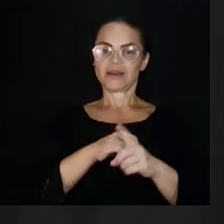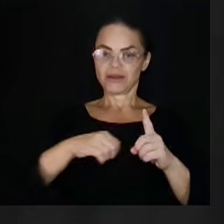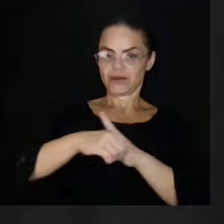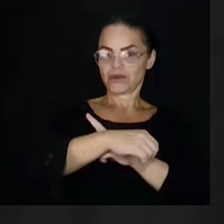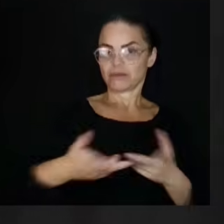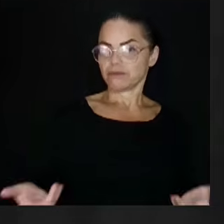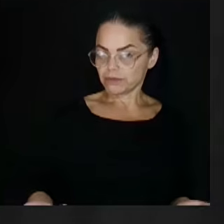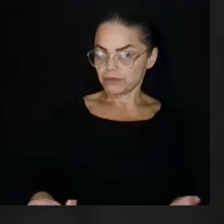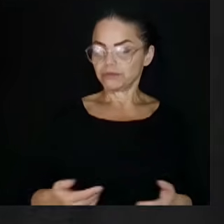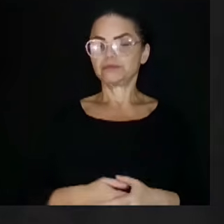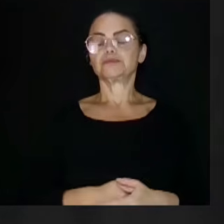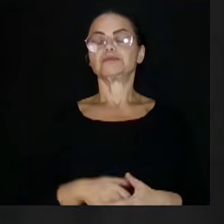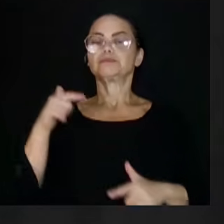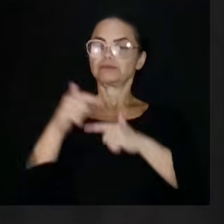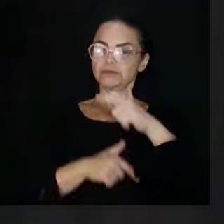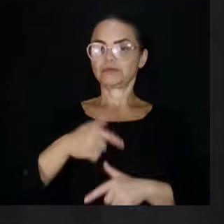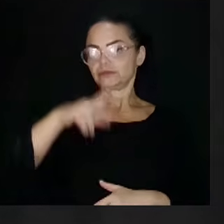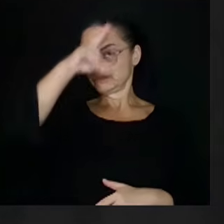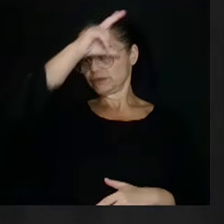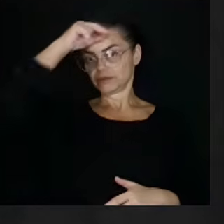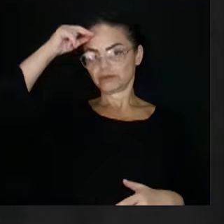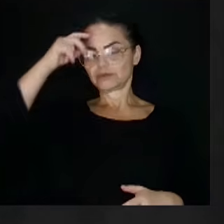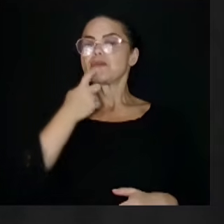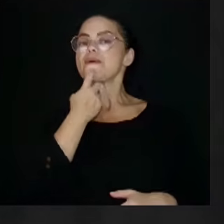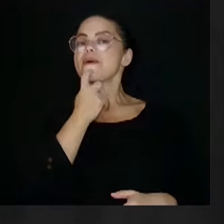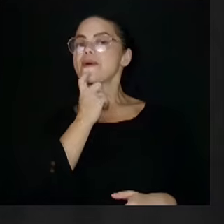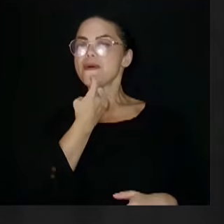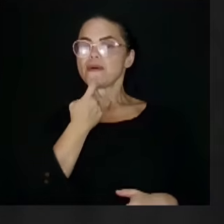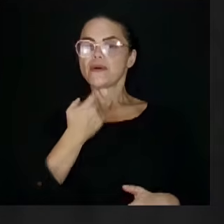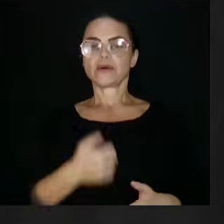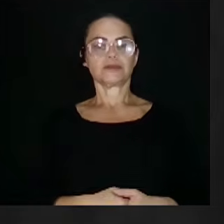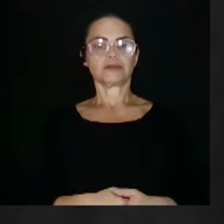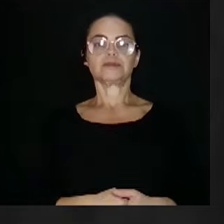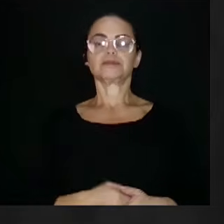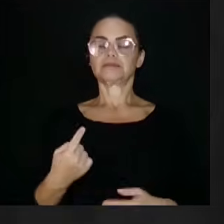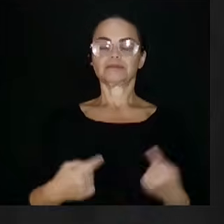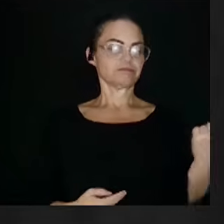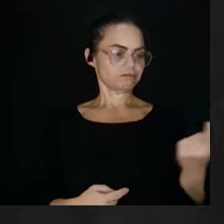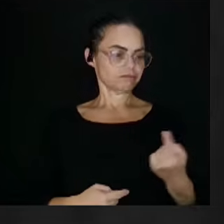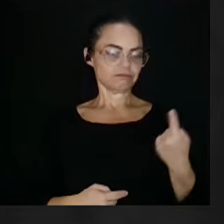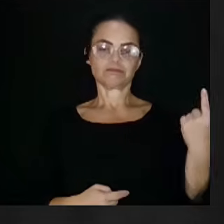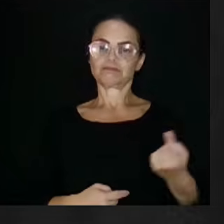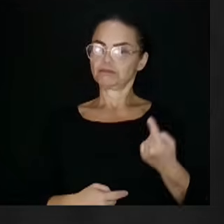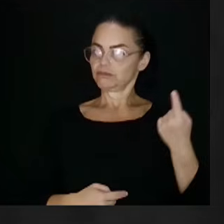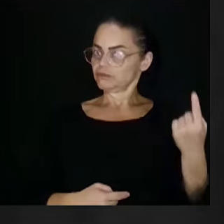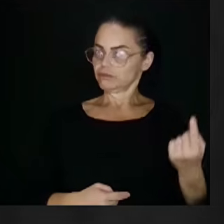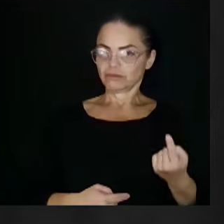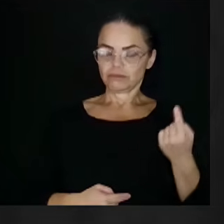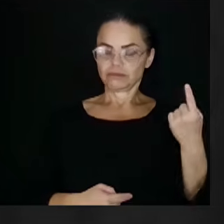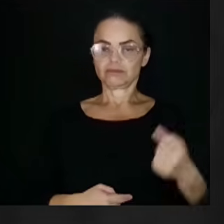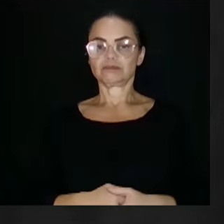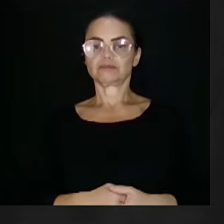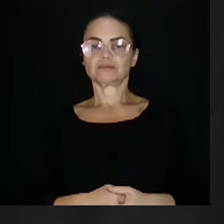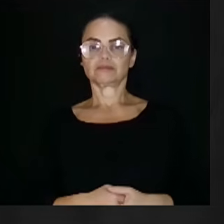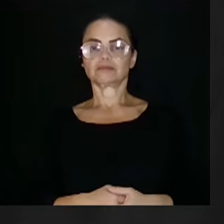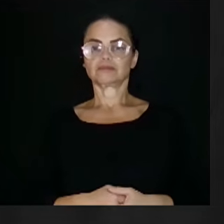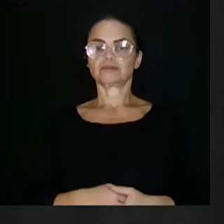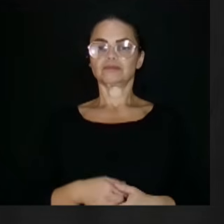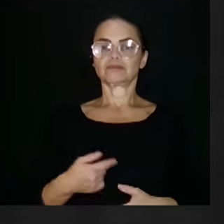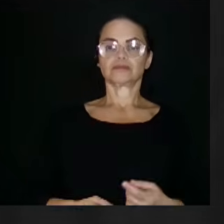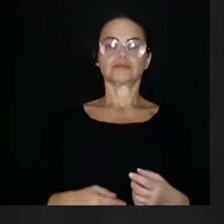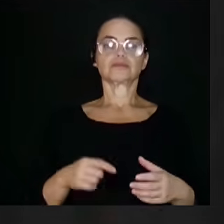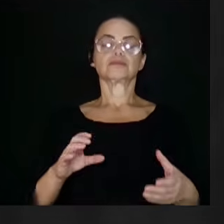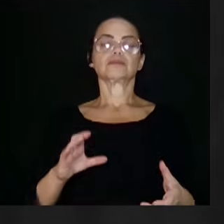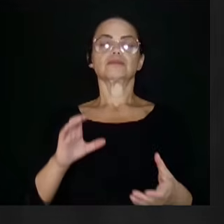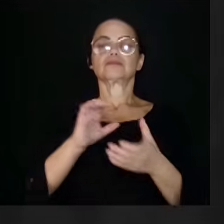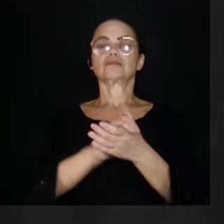na prefeitura de Campinas, só que eu sozinha, né? Porque sou separada, né? Agora eu tô casada, mas durante